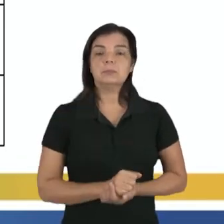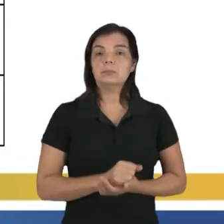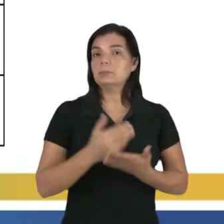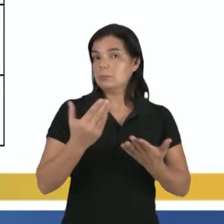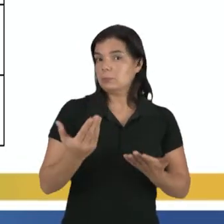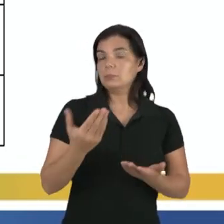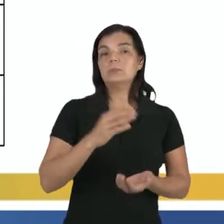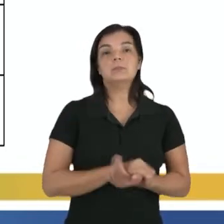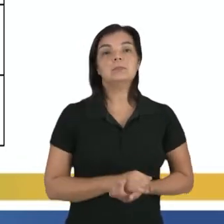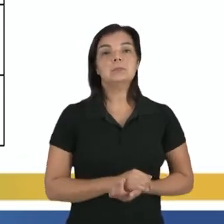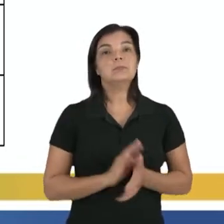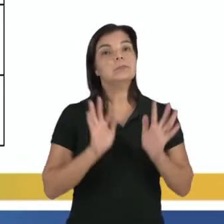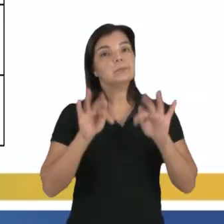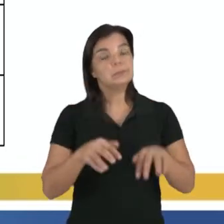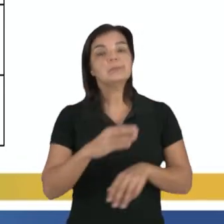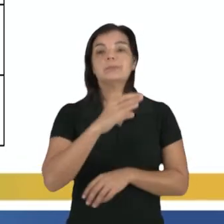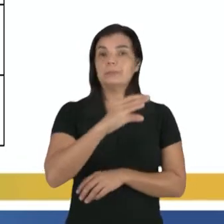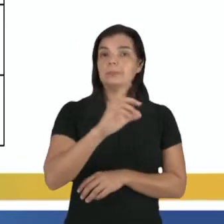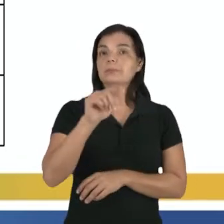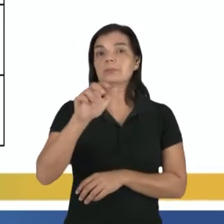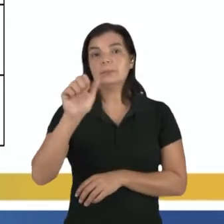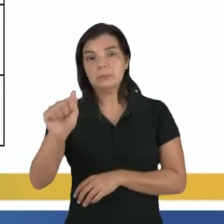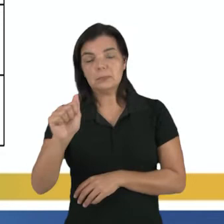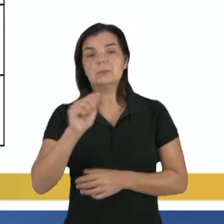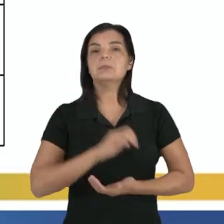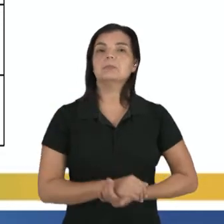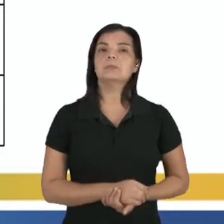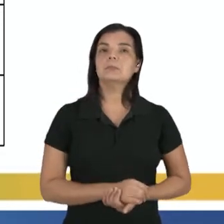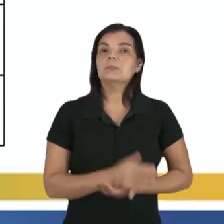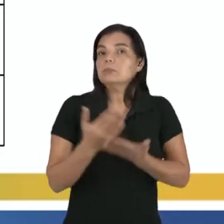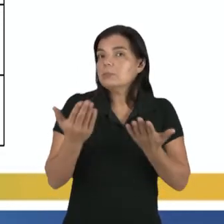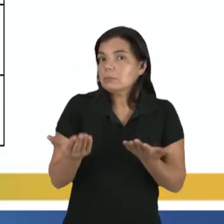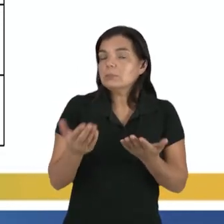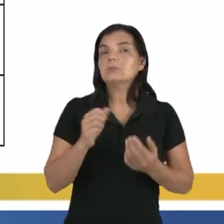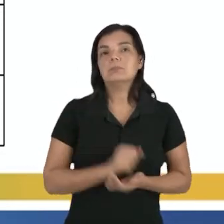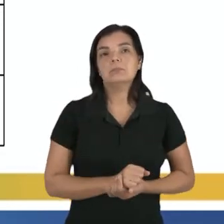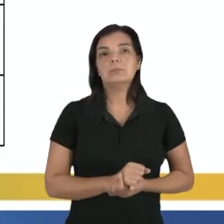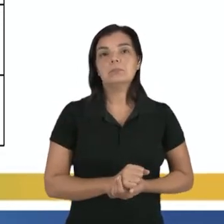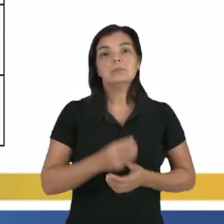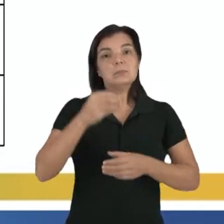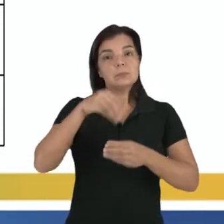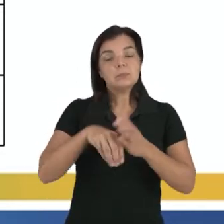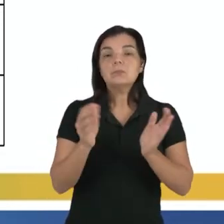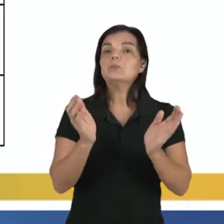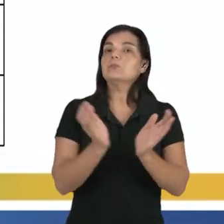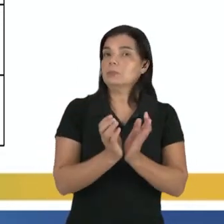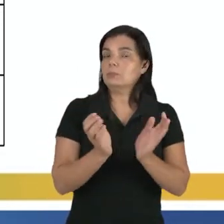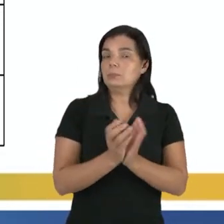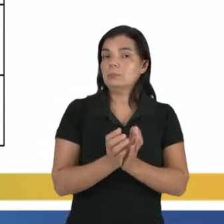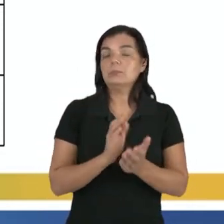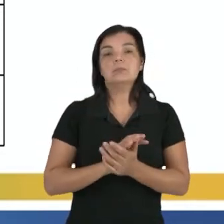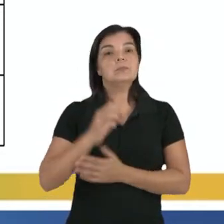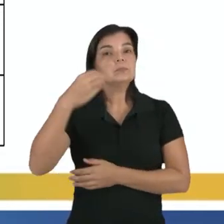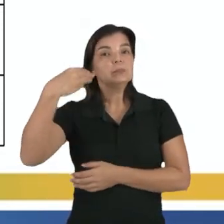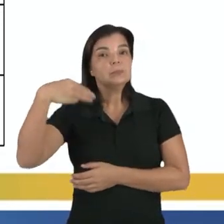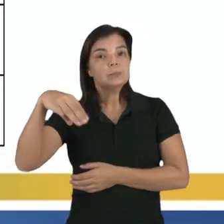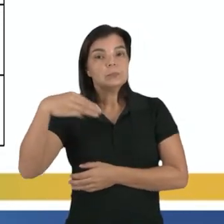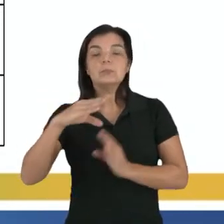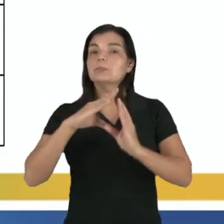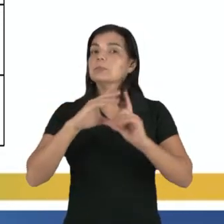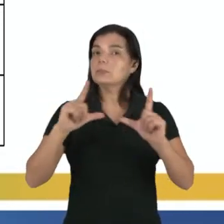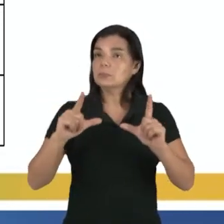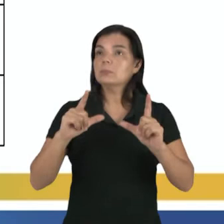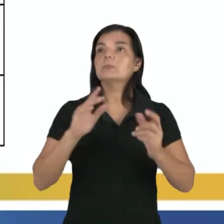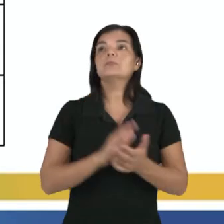Logo, conclusão, né? C é A. Então, ele está intrínseco dentro de um conjunto. Se eu for trabalhar matemática, é claro